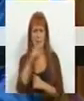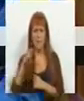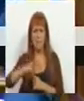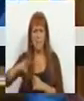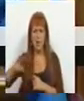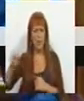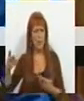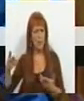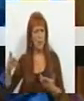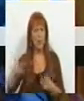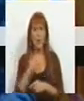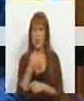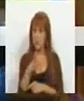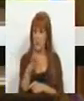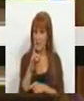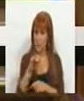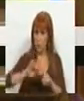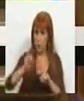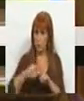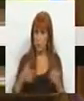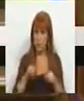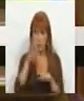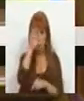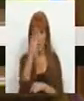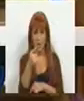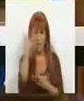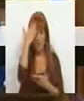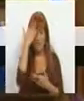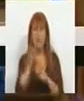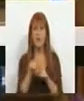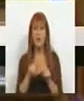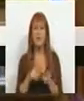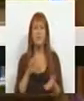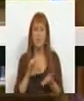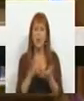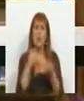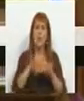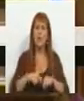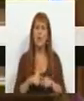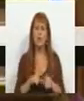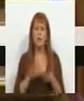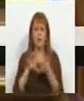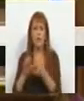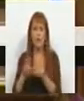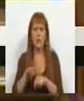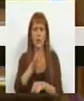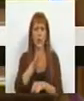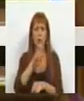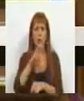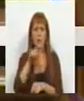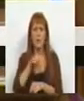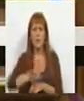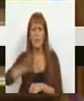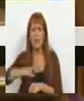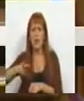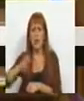euros? Em 2016, este Governo prevê refinanciar e financiar 43 mil